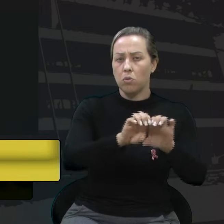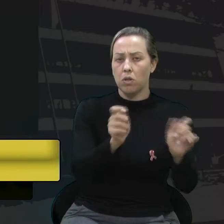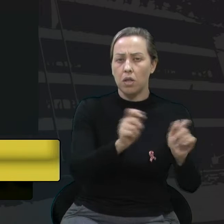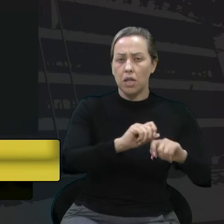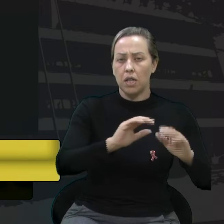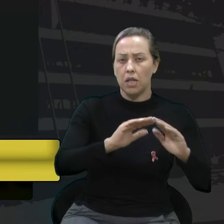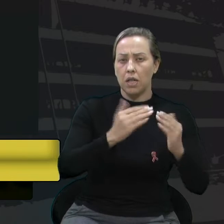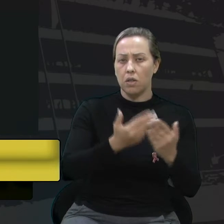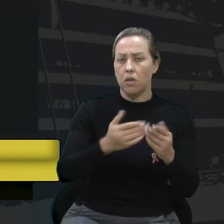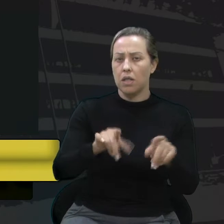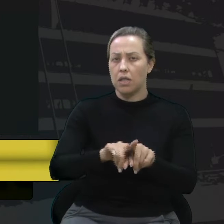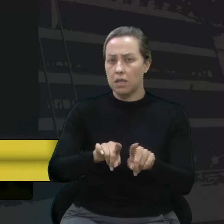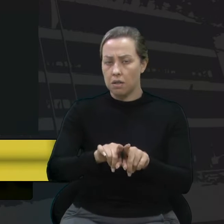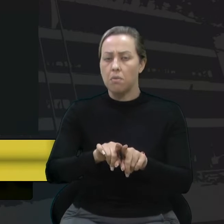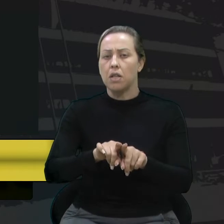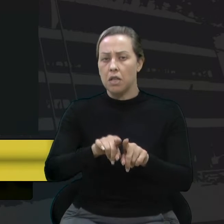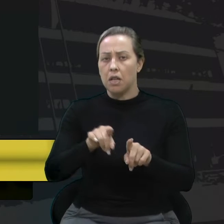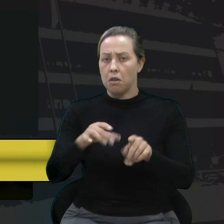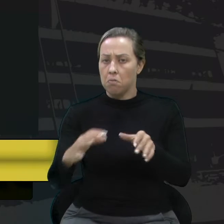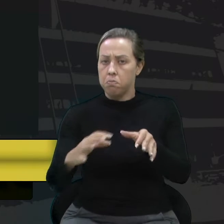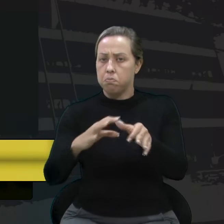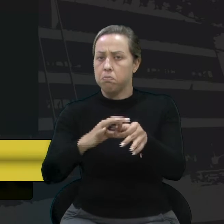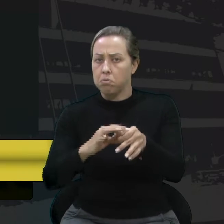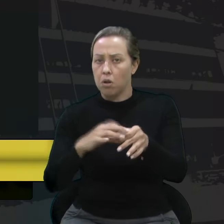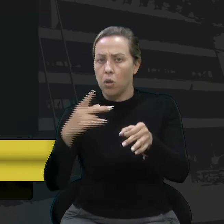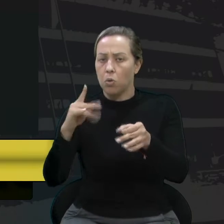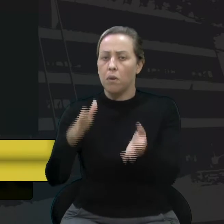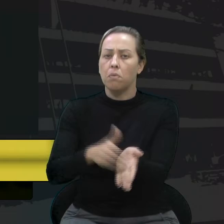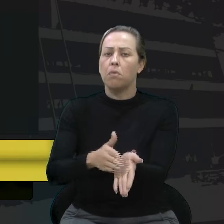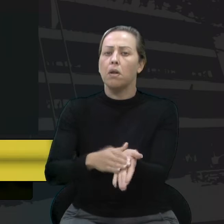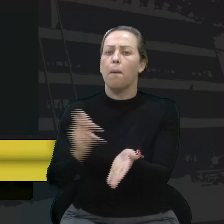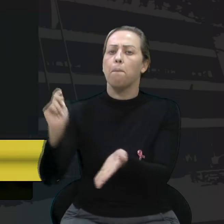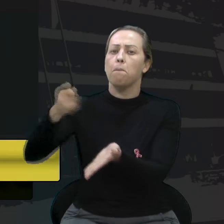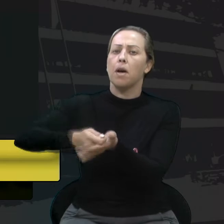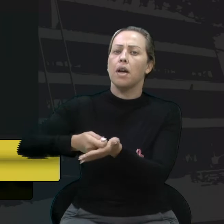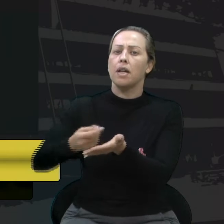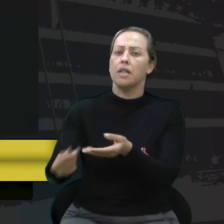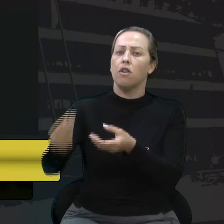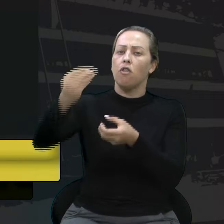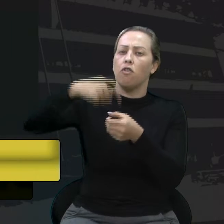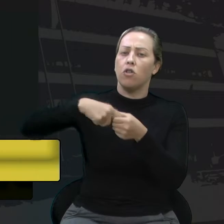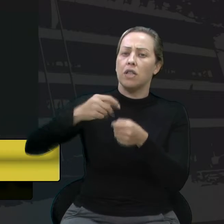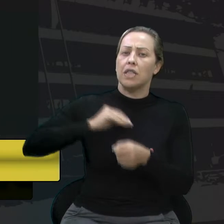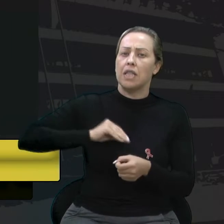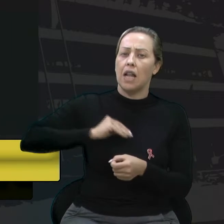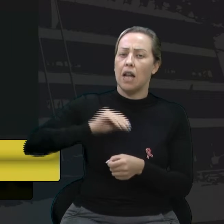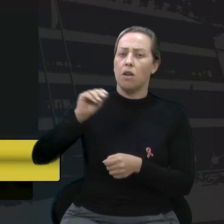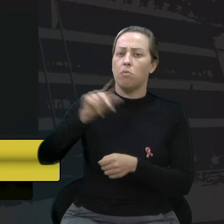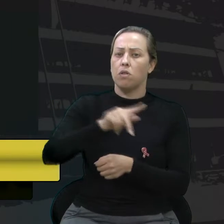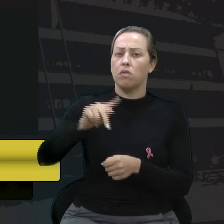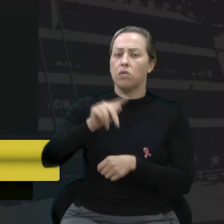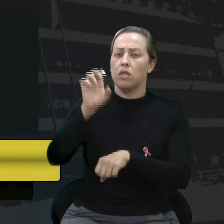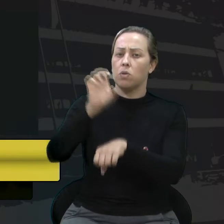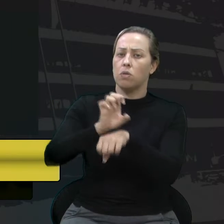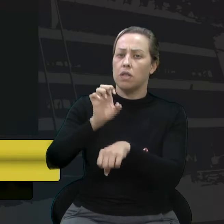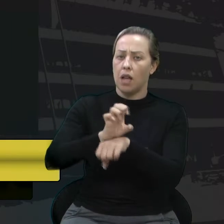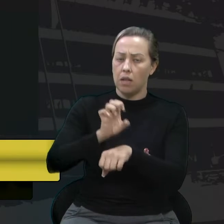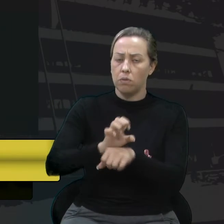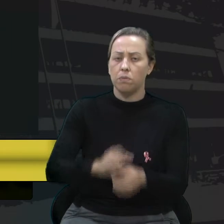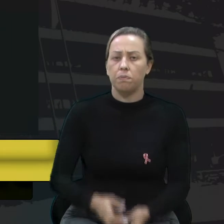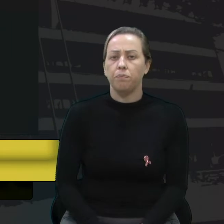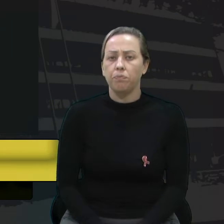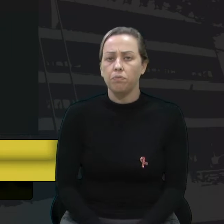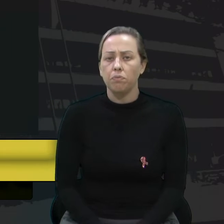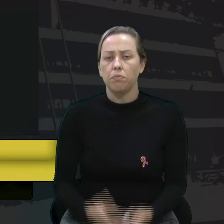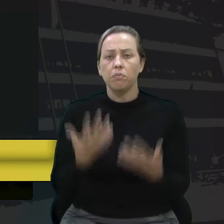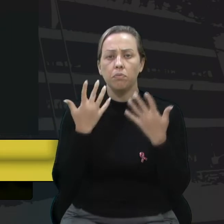nossas escolas, e me somo também à tua cobrança do reajuste, a reposição salarial dos nossos professores estaduais.